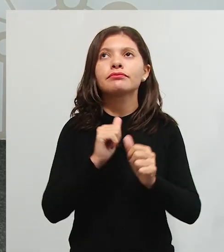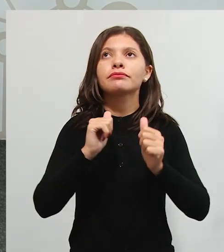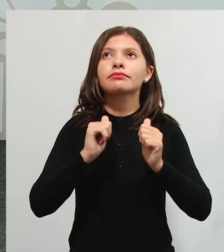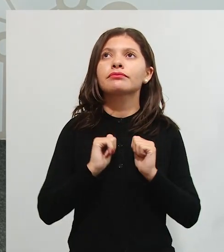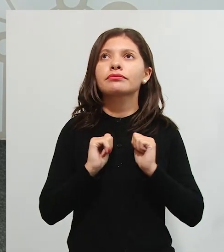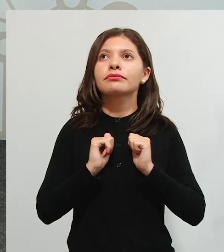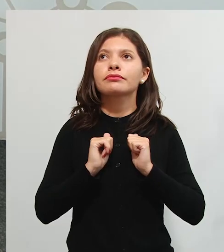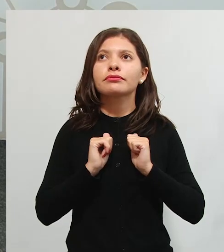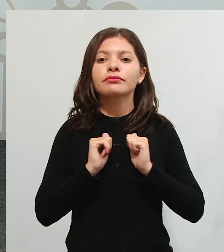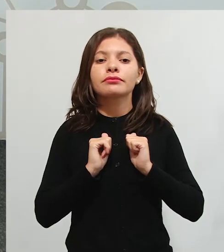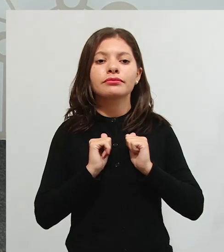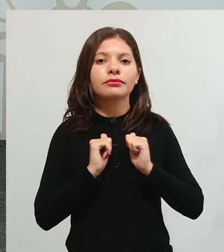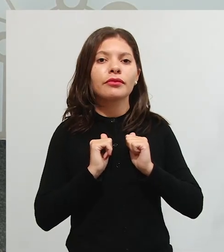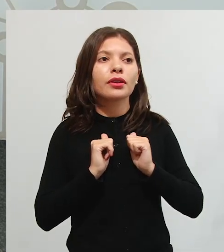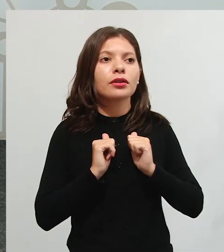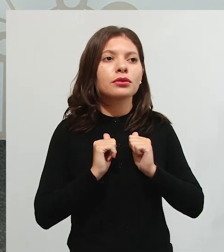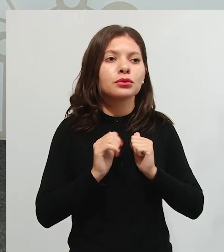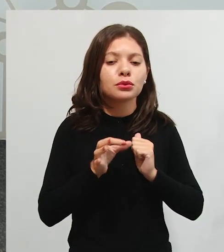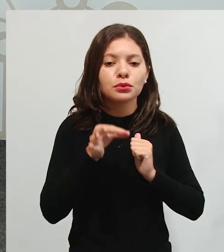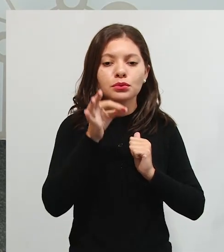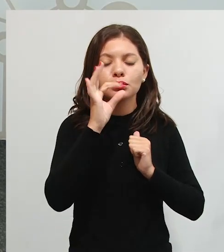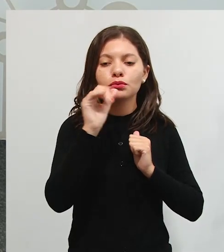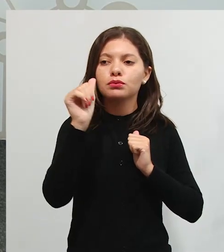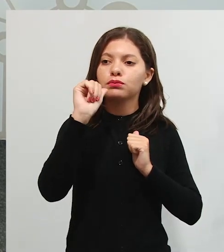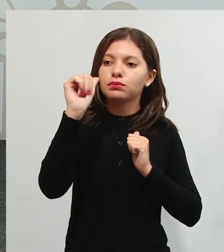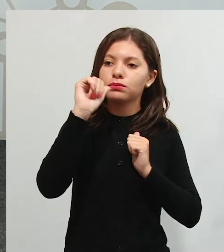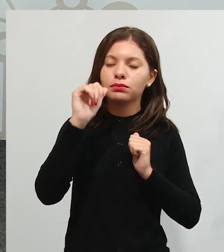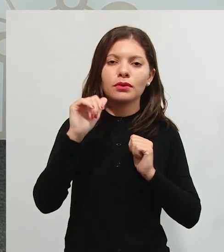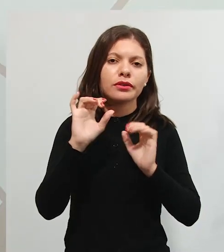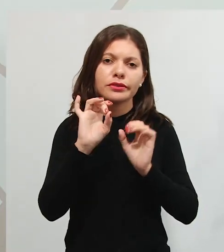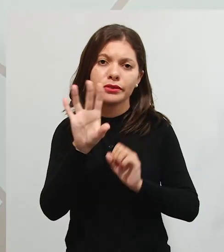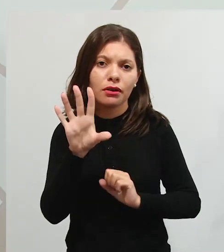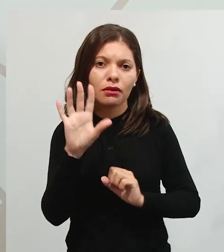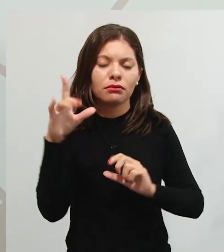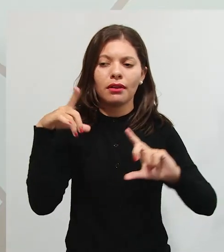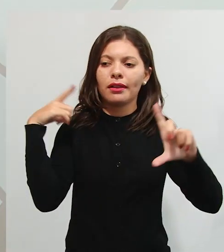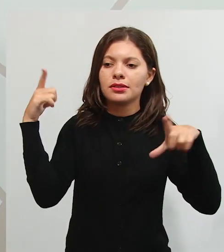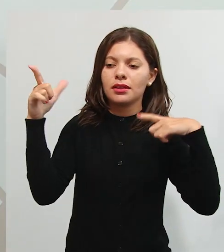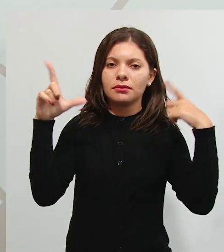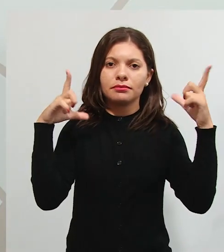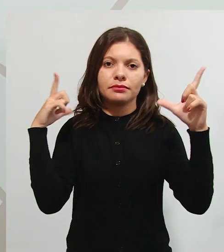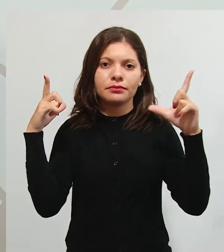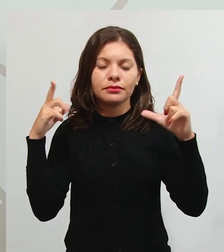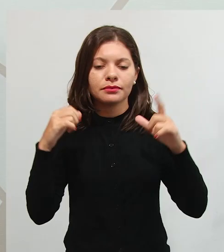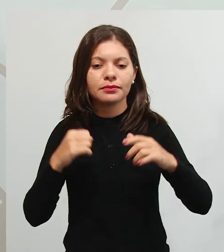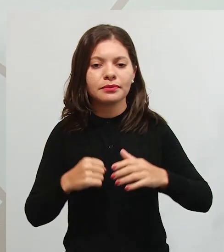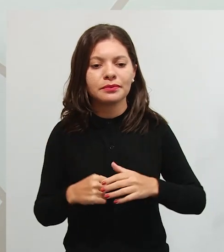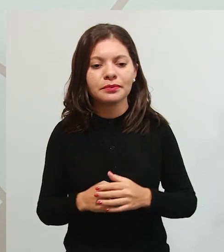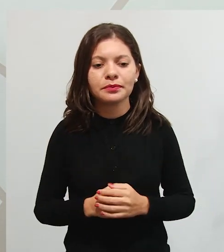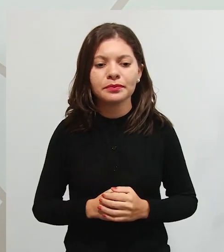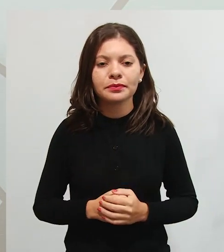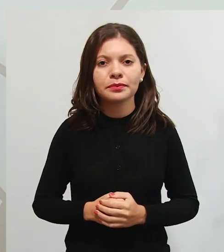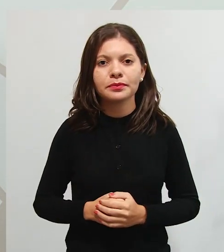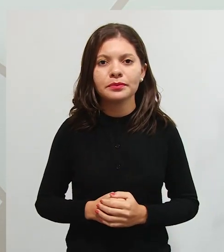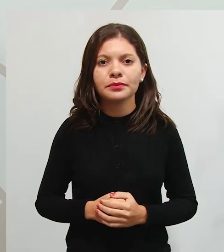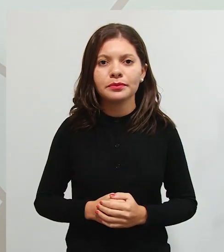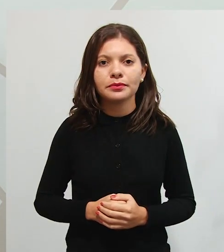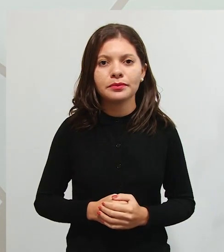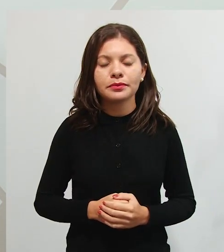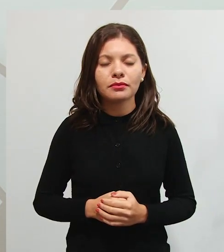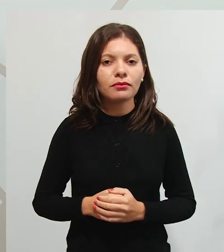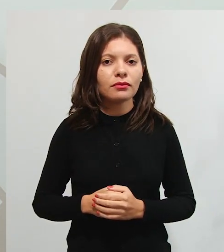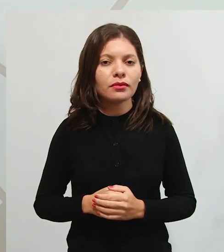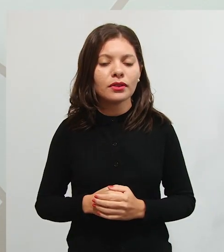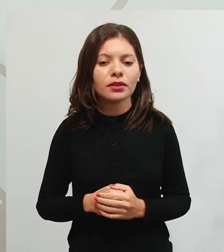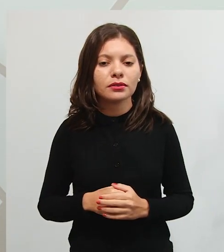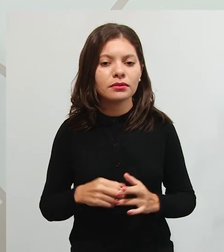parado tomando um suco, tomando uma cerveja, pode ser considerado como lazer. No caso,